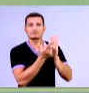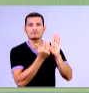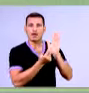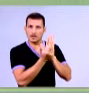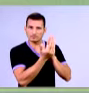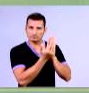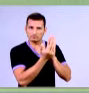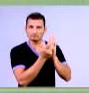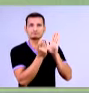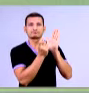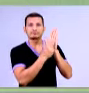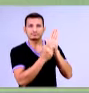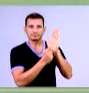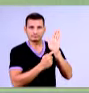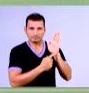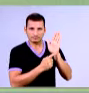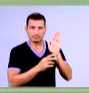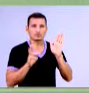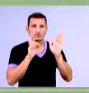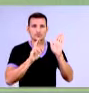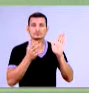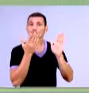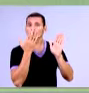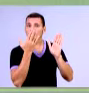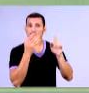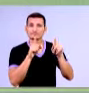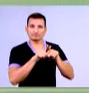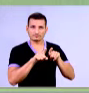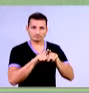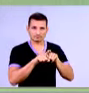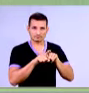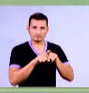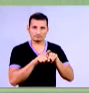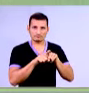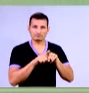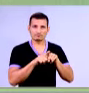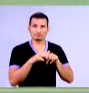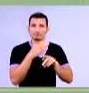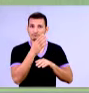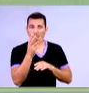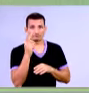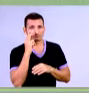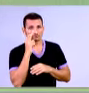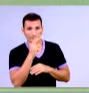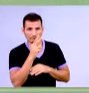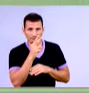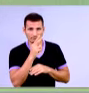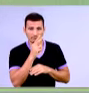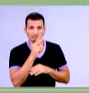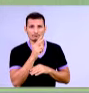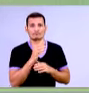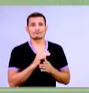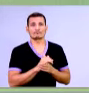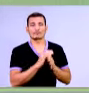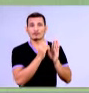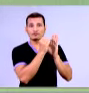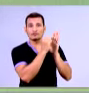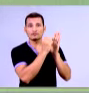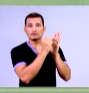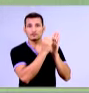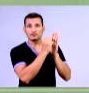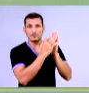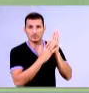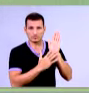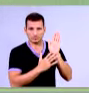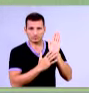ícones, né, o uso de cores. Então veja que do ambiente de texto